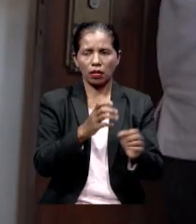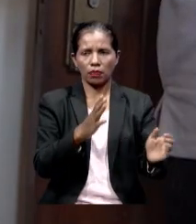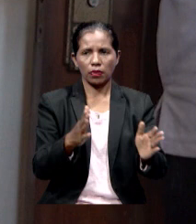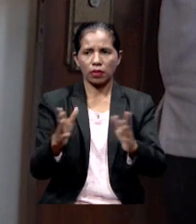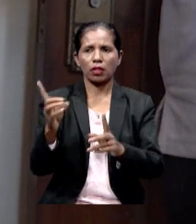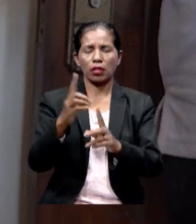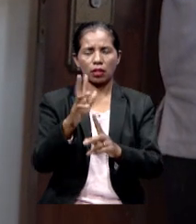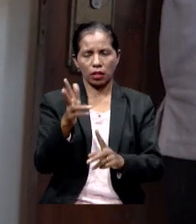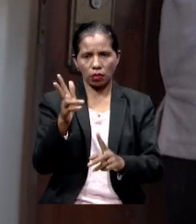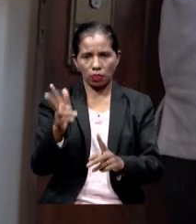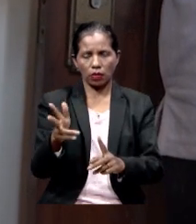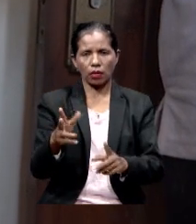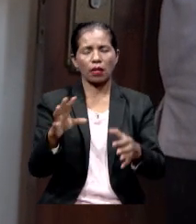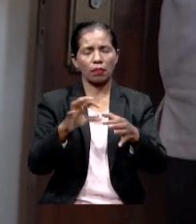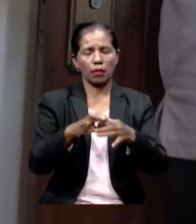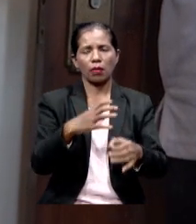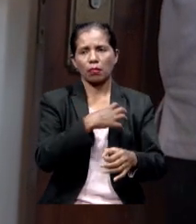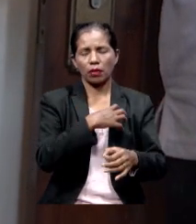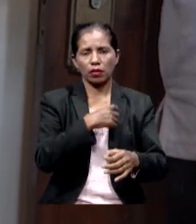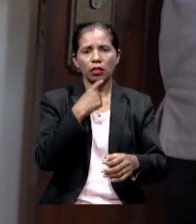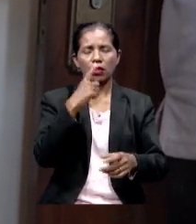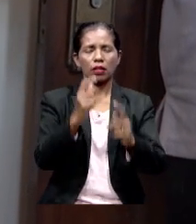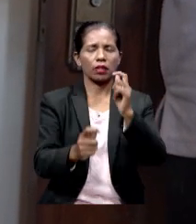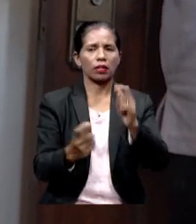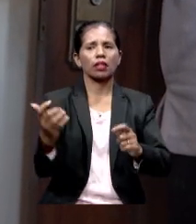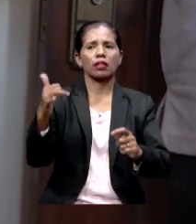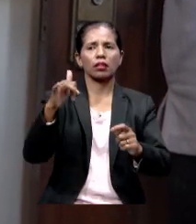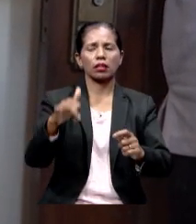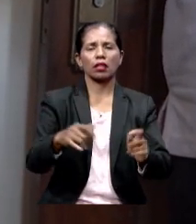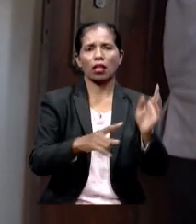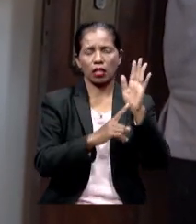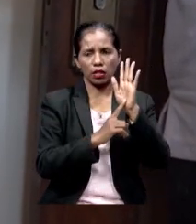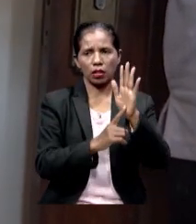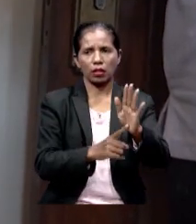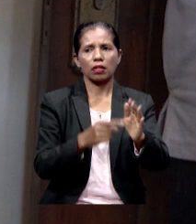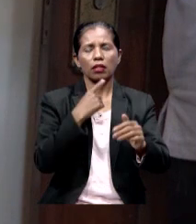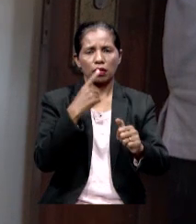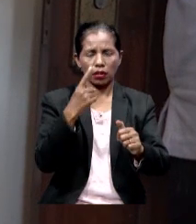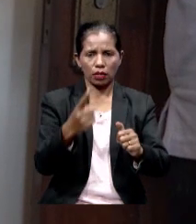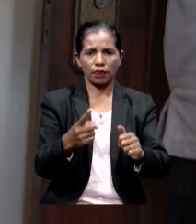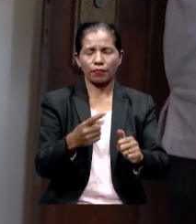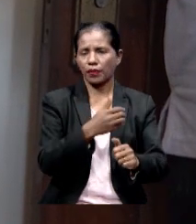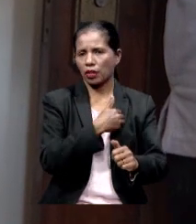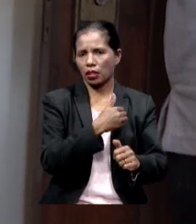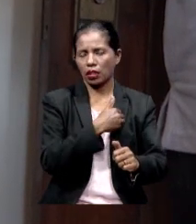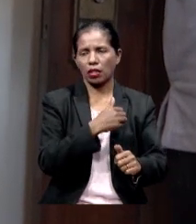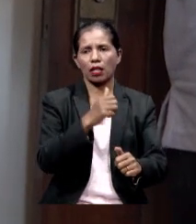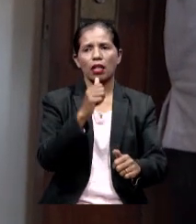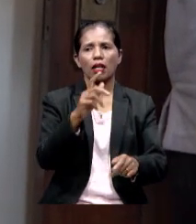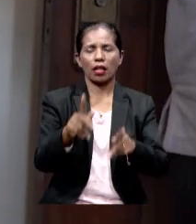Lorontol Nulnia Lara, tribunal se considera que a Sira confessa factos de mesma